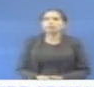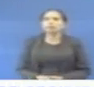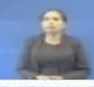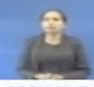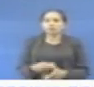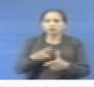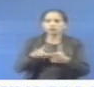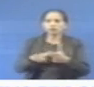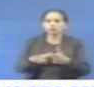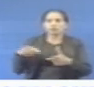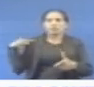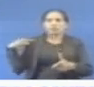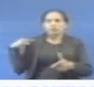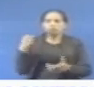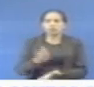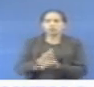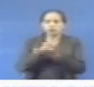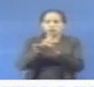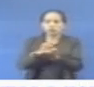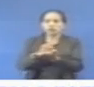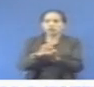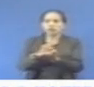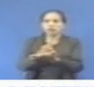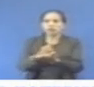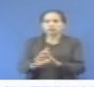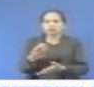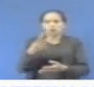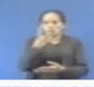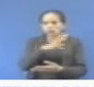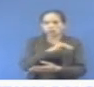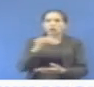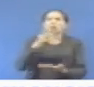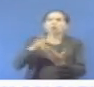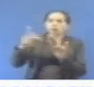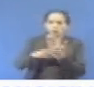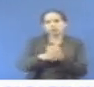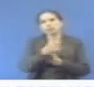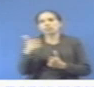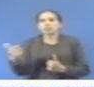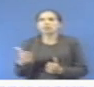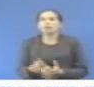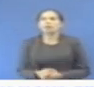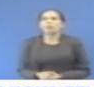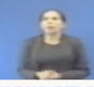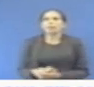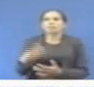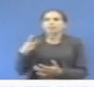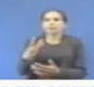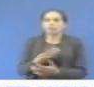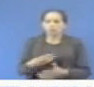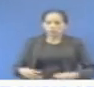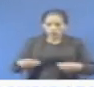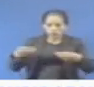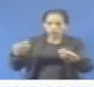halo apoyo solidaridade além de programa Sercelo então ami mai o